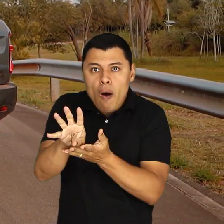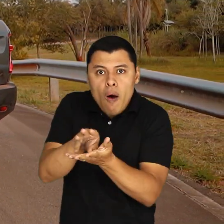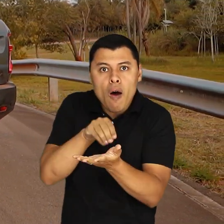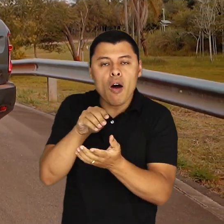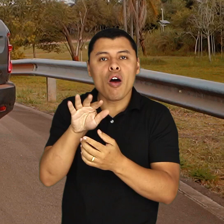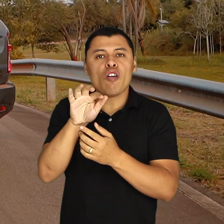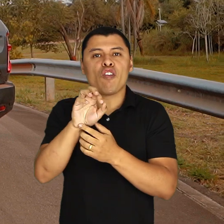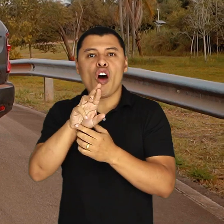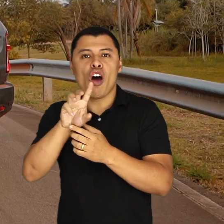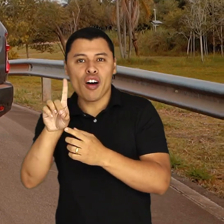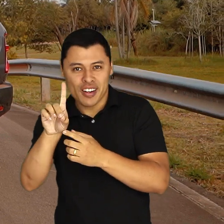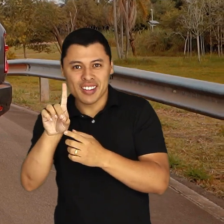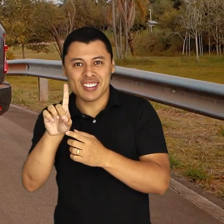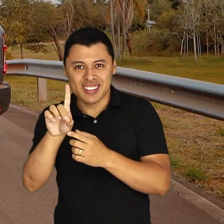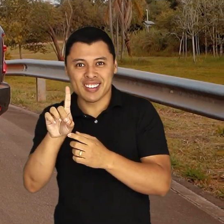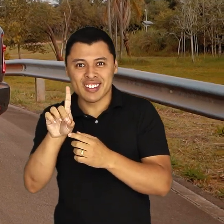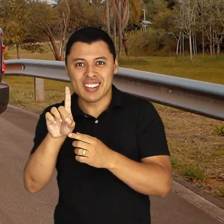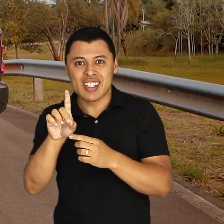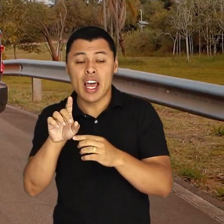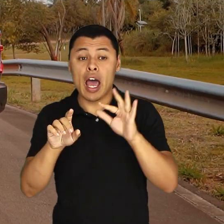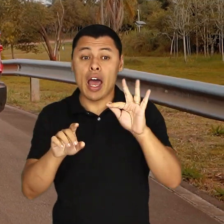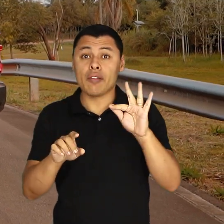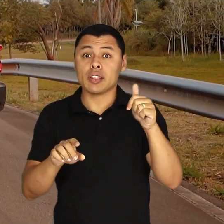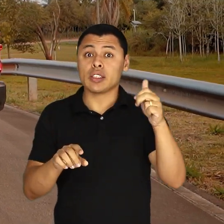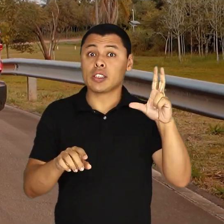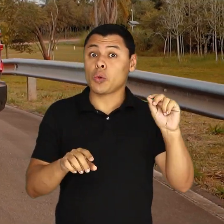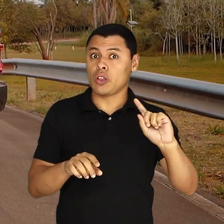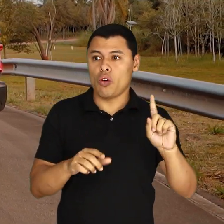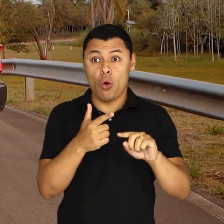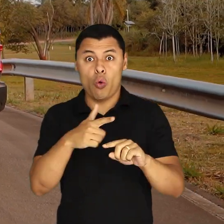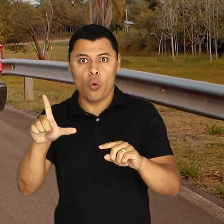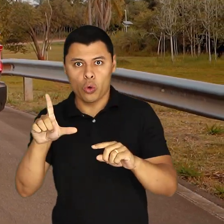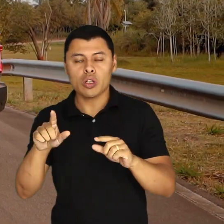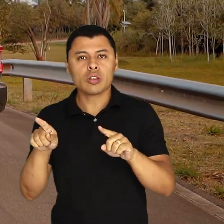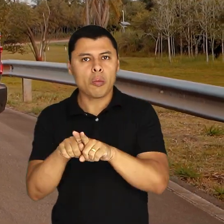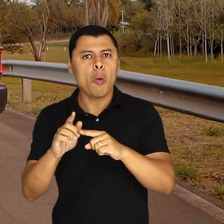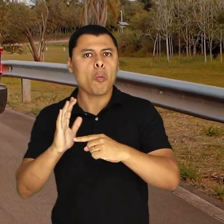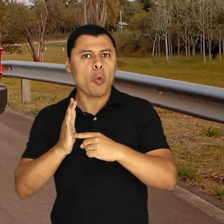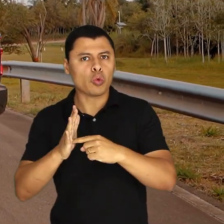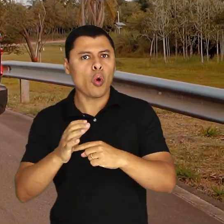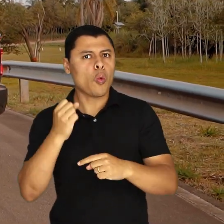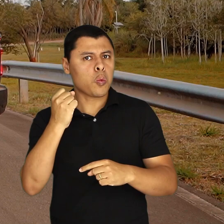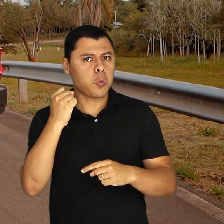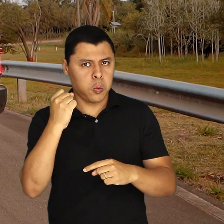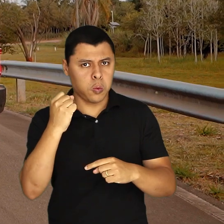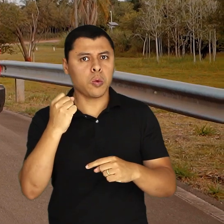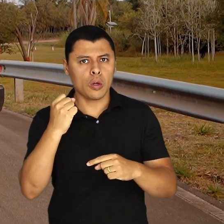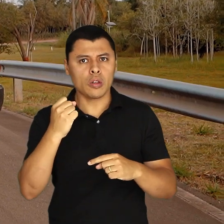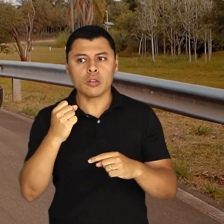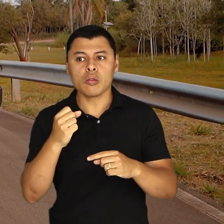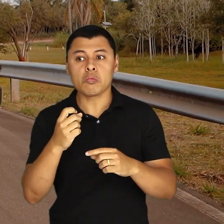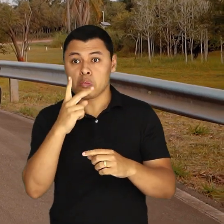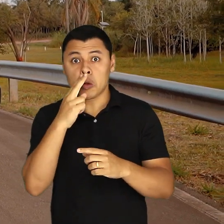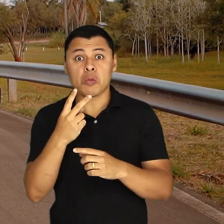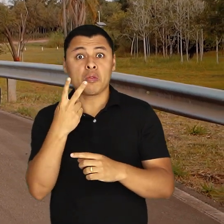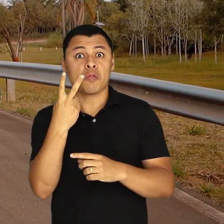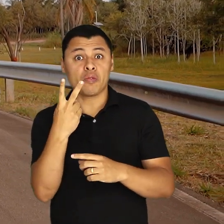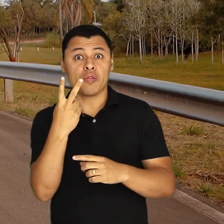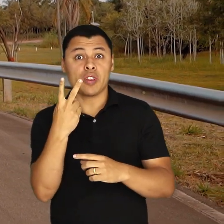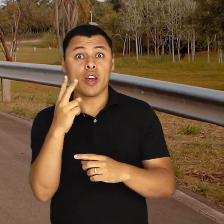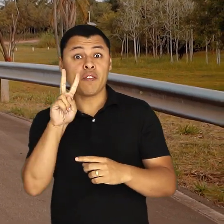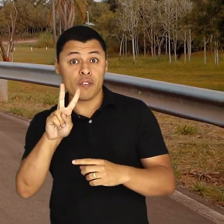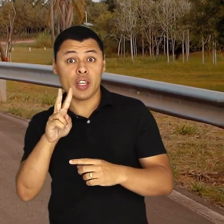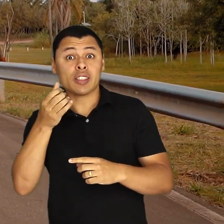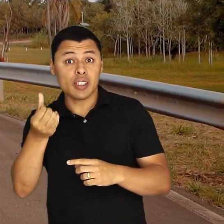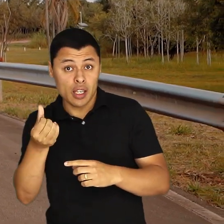chassi da Ford Ranger dessa vez, né? E não da F-150, e motores bem mais potentes, inclusive uma opção aí de um